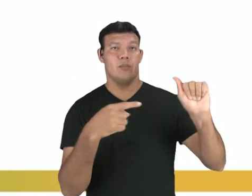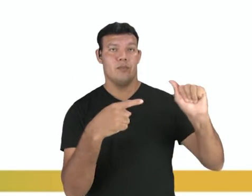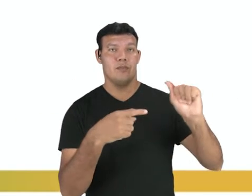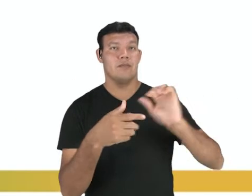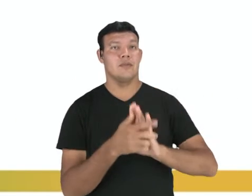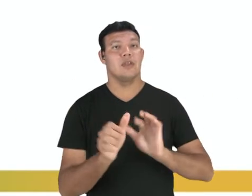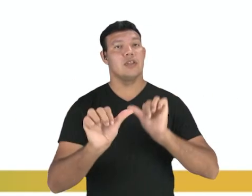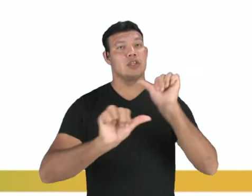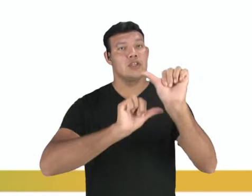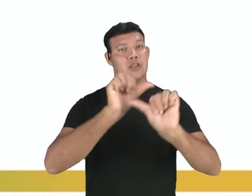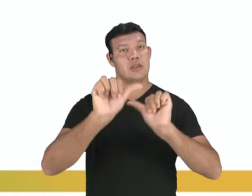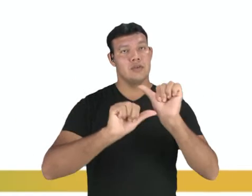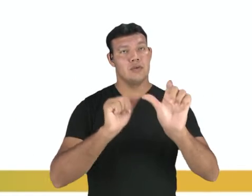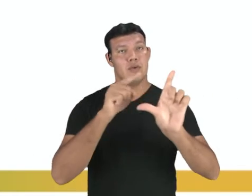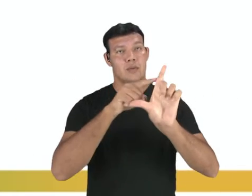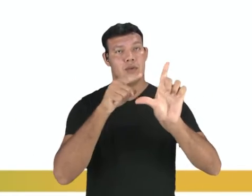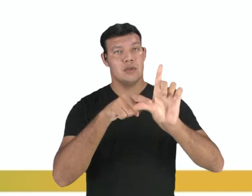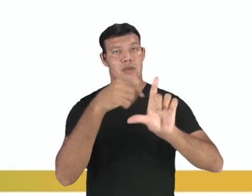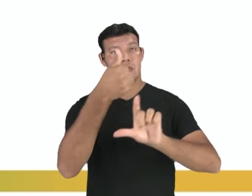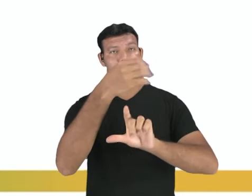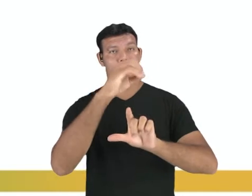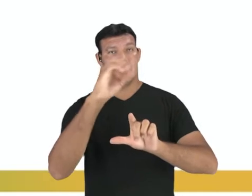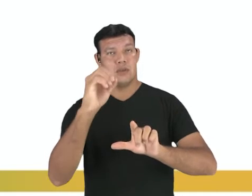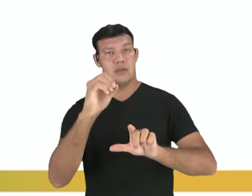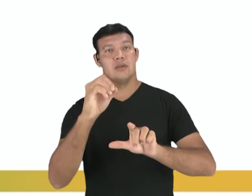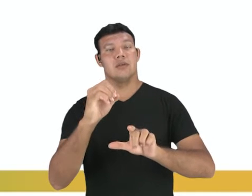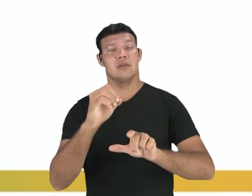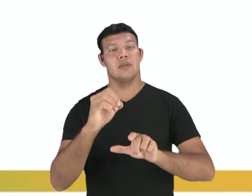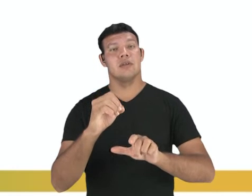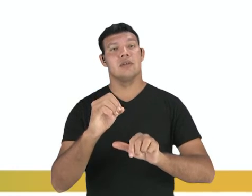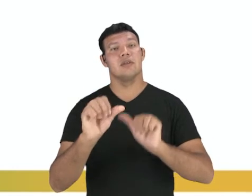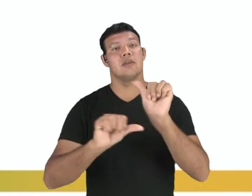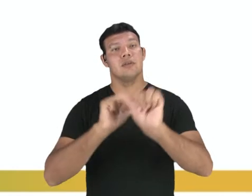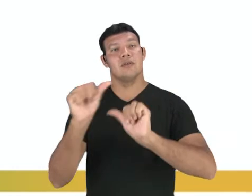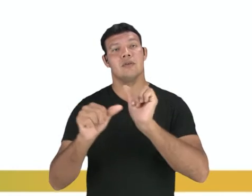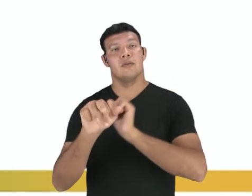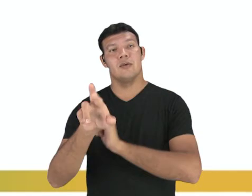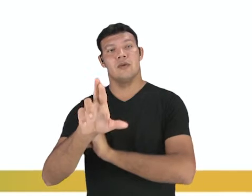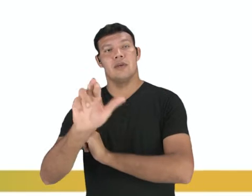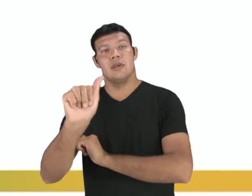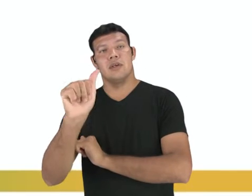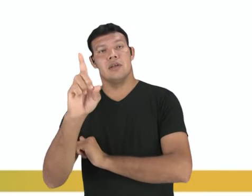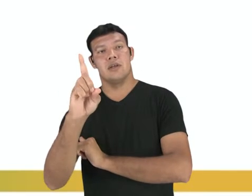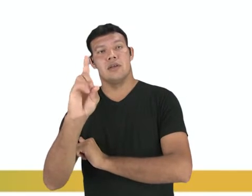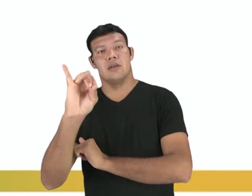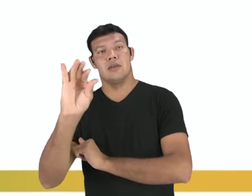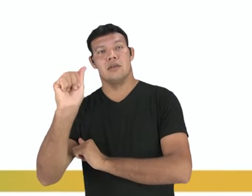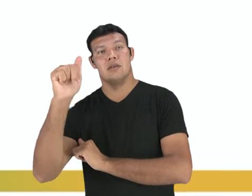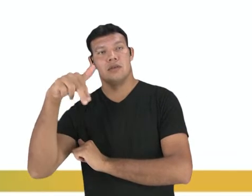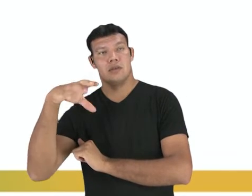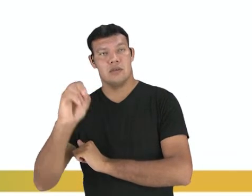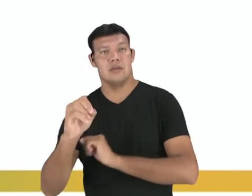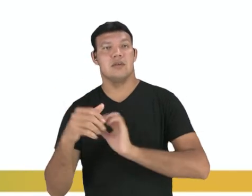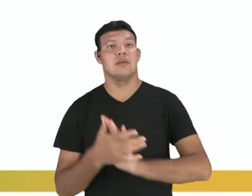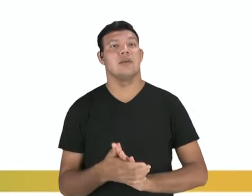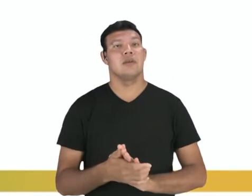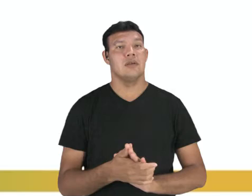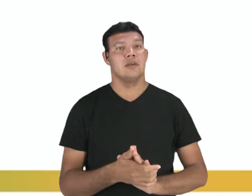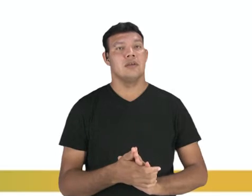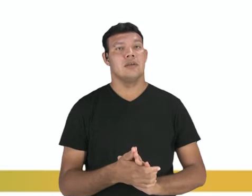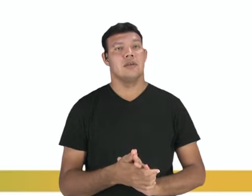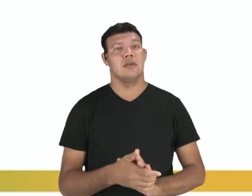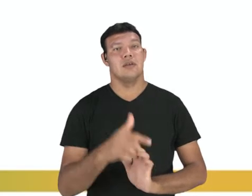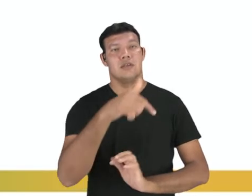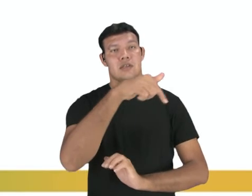em radianos E o bebê Transformers 7B dividido para 15 em